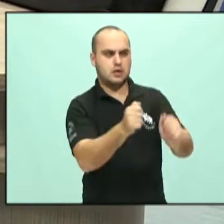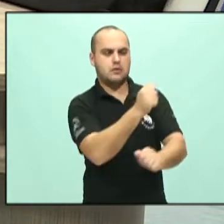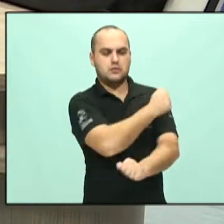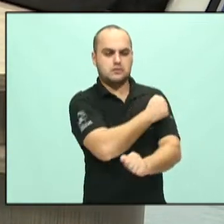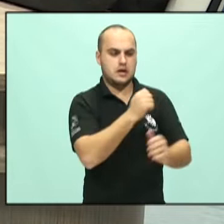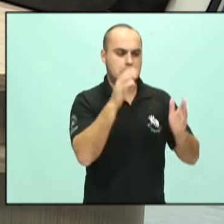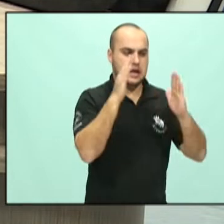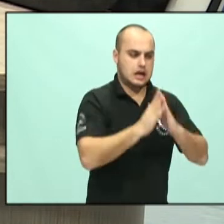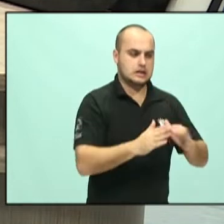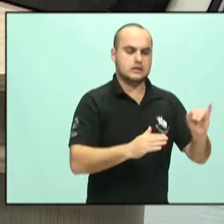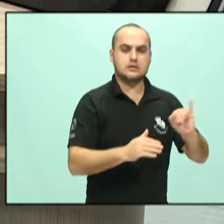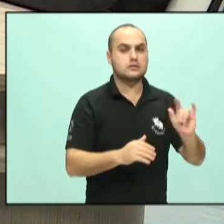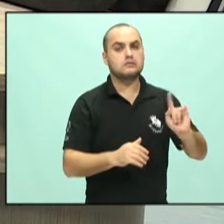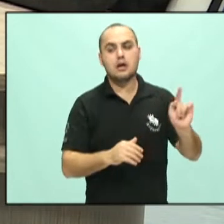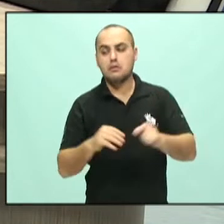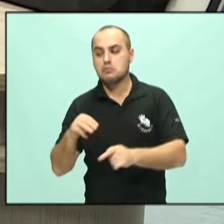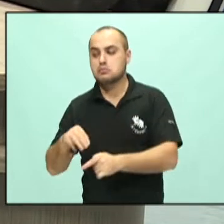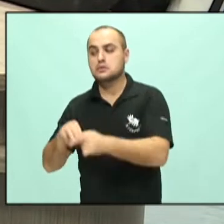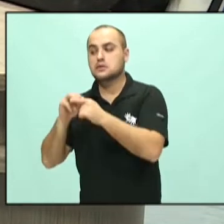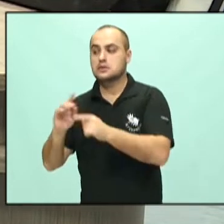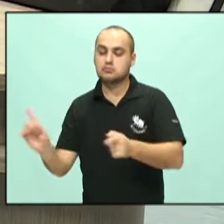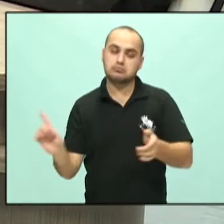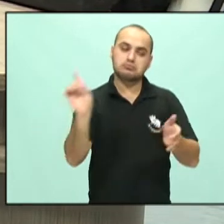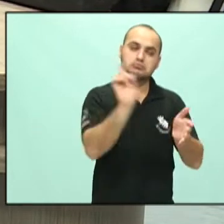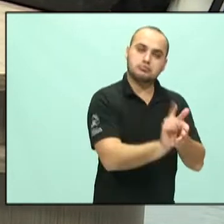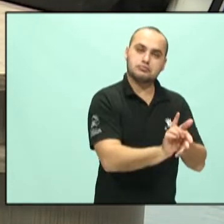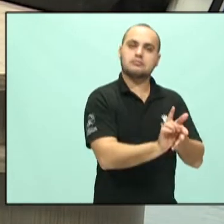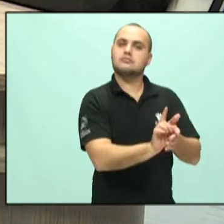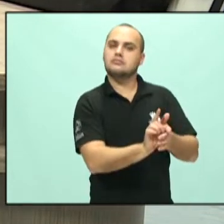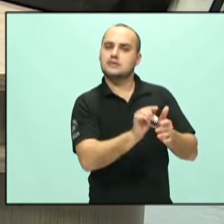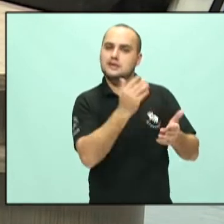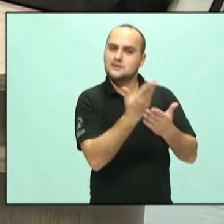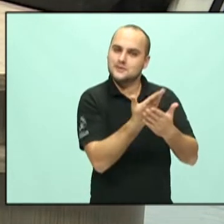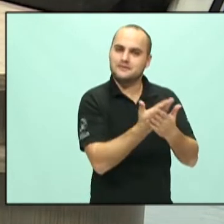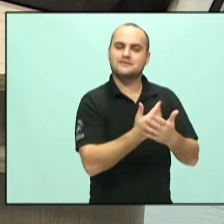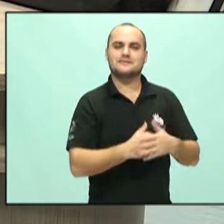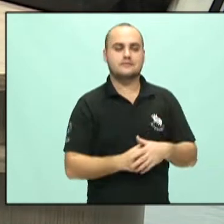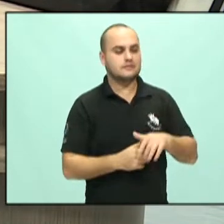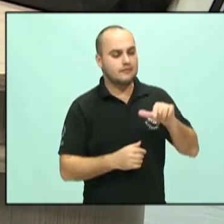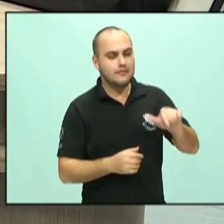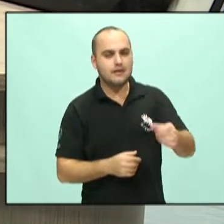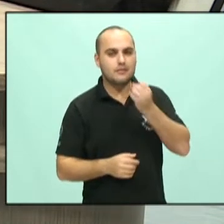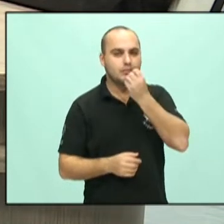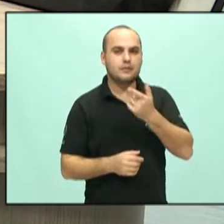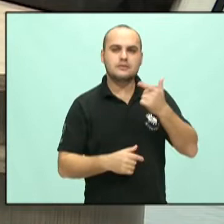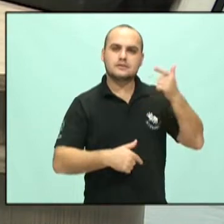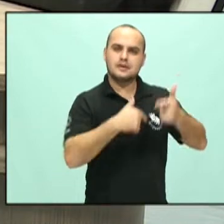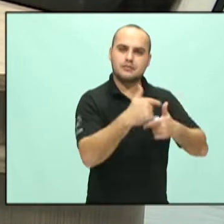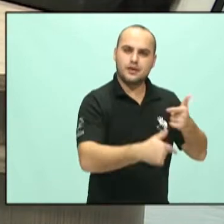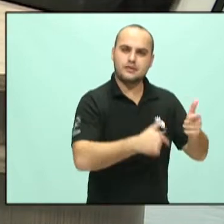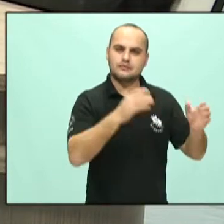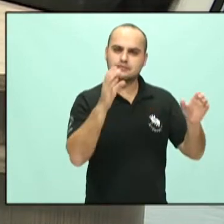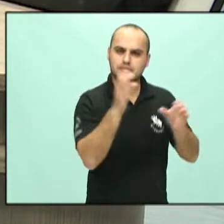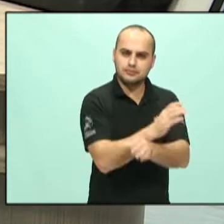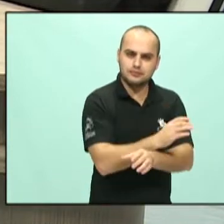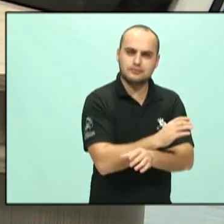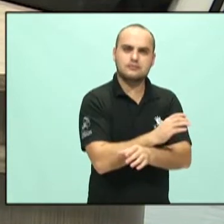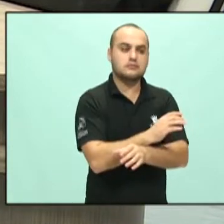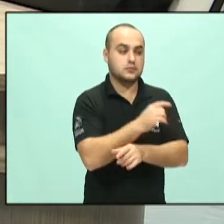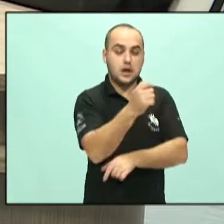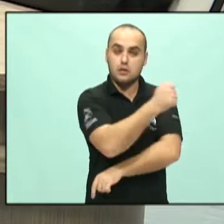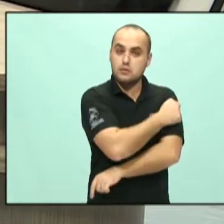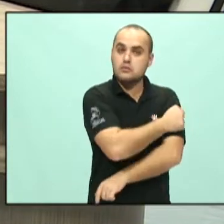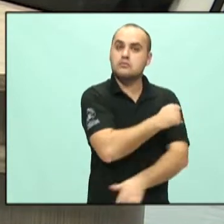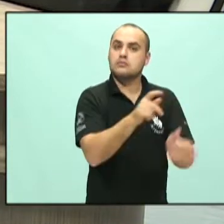vezes alguns vêm de outros municípios, né? Então isso é bacana porque é um trabalho de conclusão feito com muito esmero pelos alunos, né? Eles